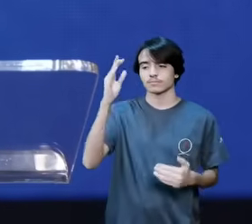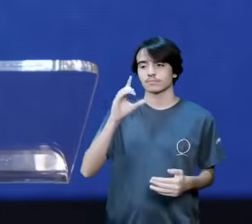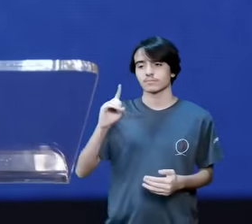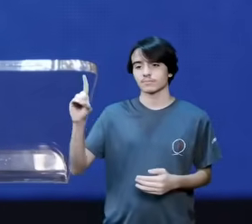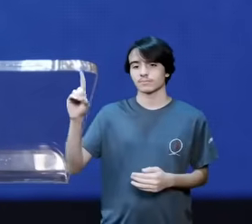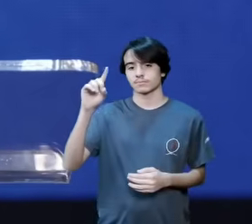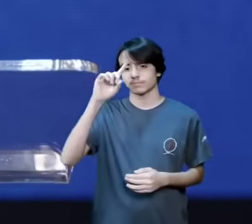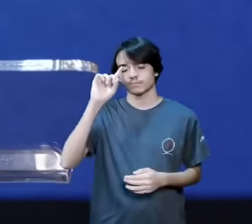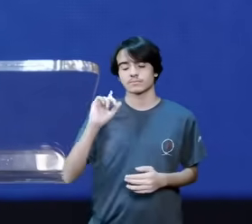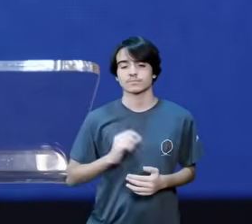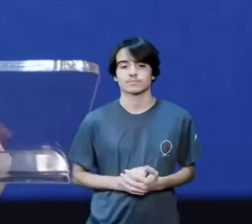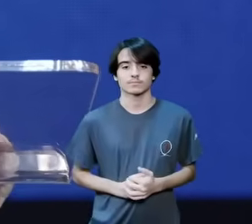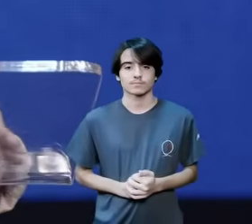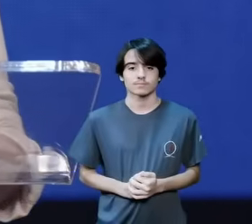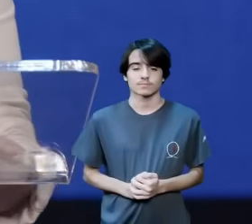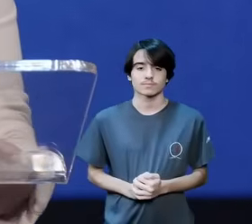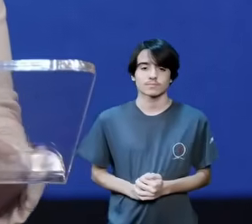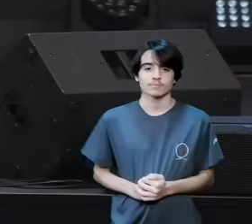Deus.